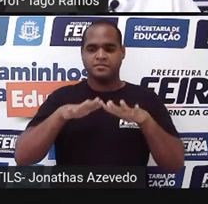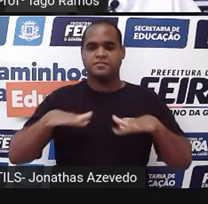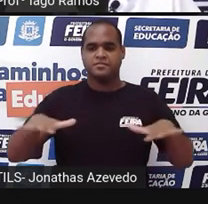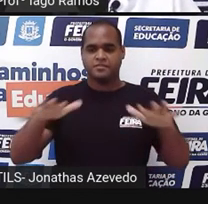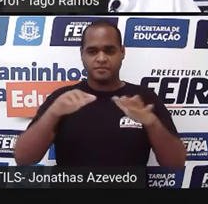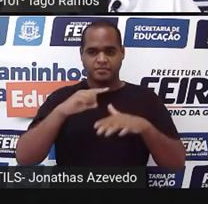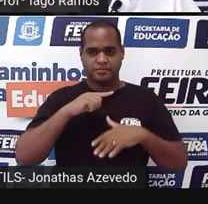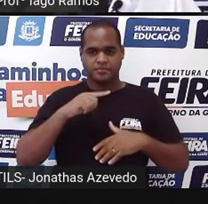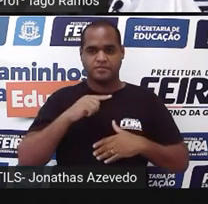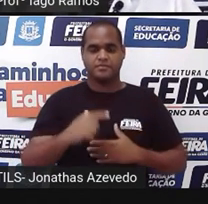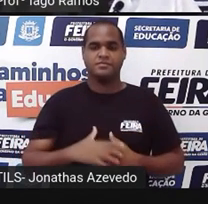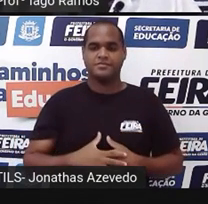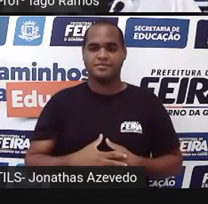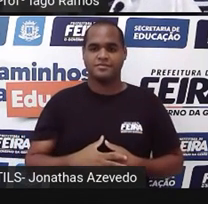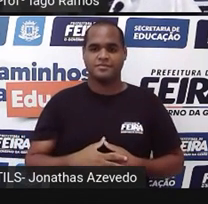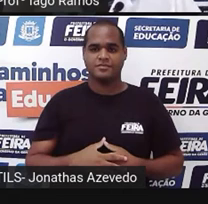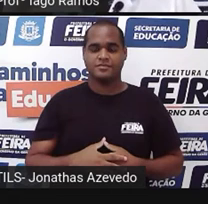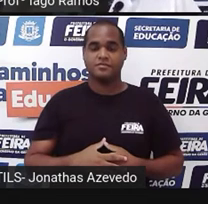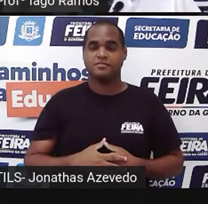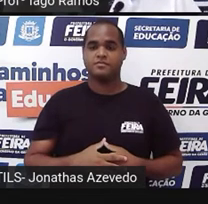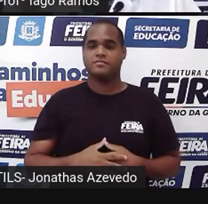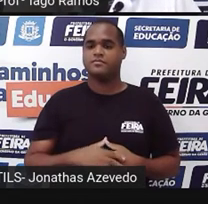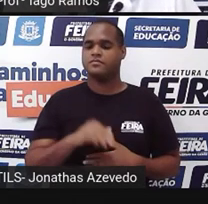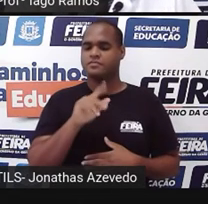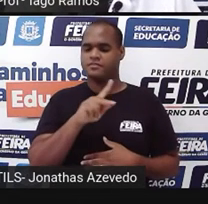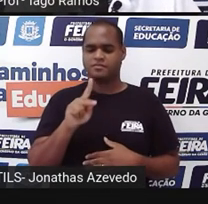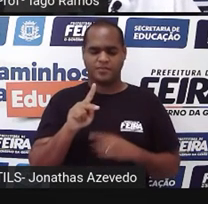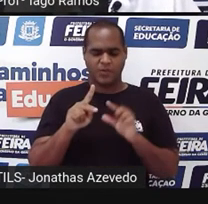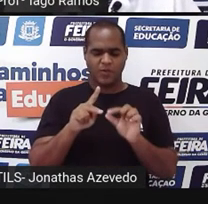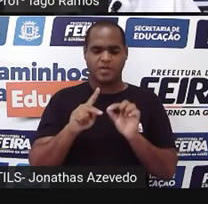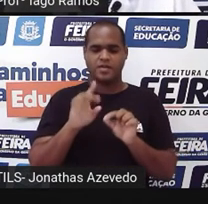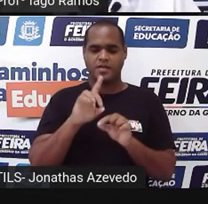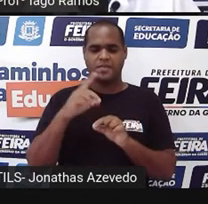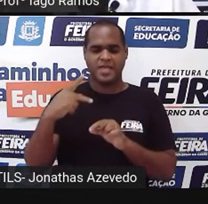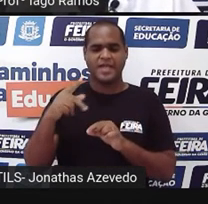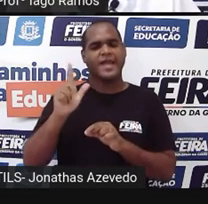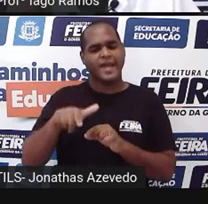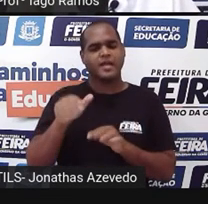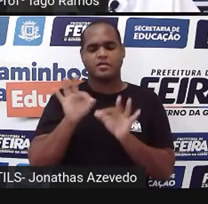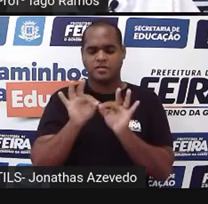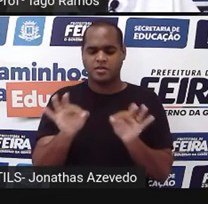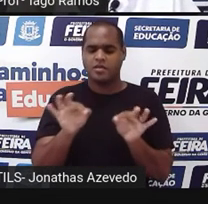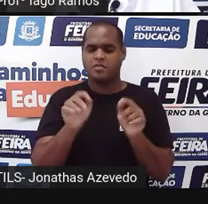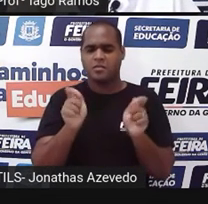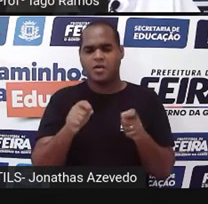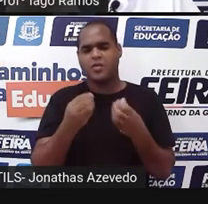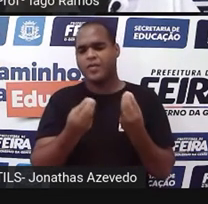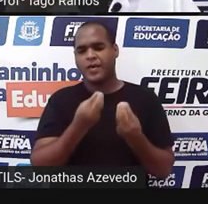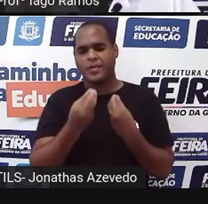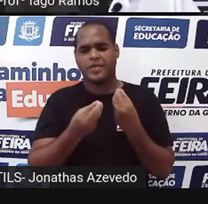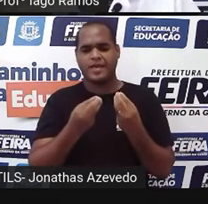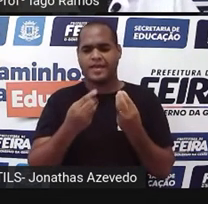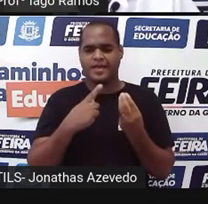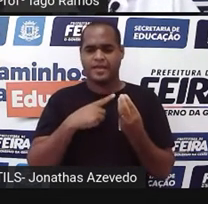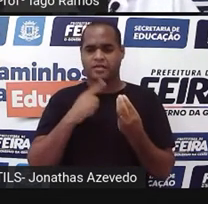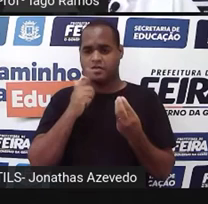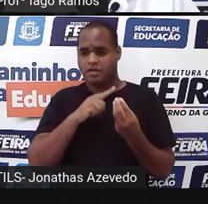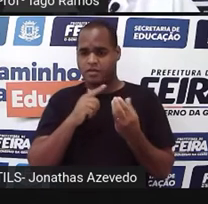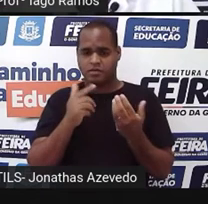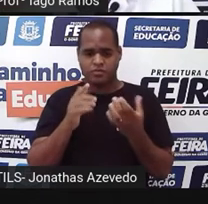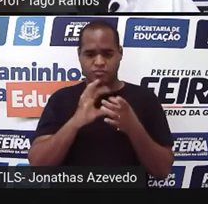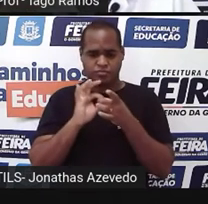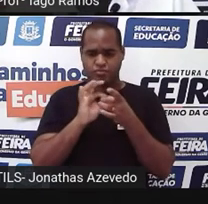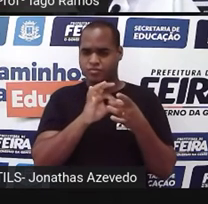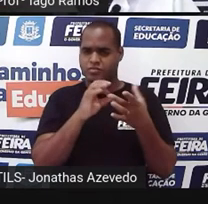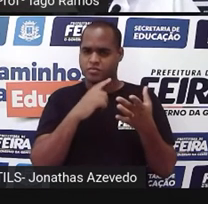tá Professor mas quando é que eu disse mais simples quando é que é dizimo é composta Eu não disse isso